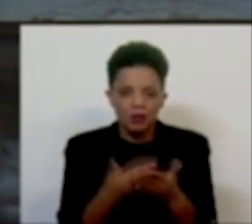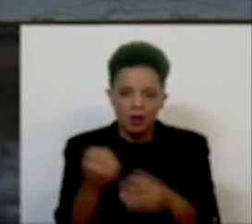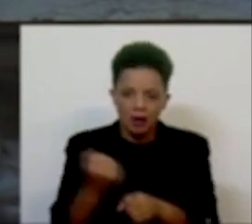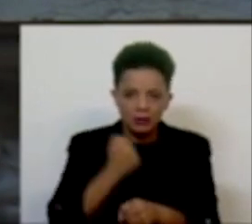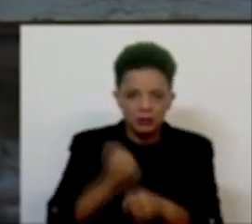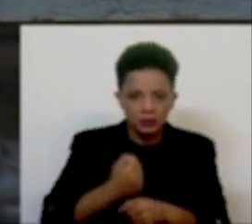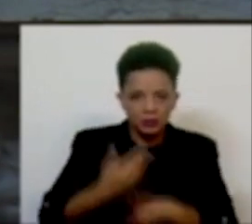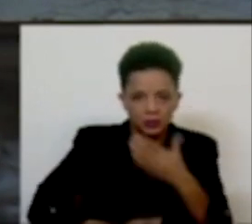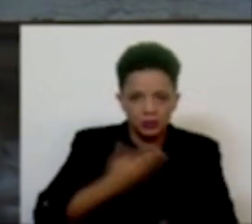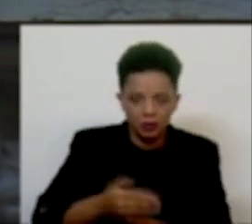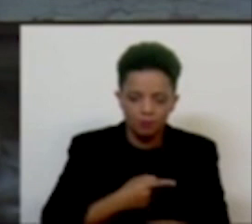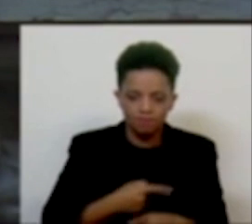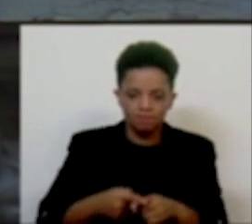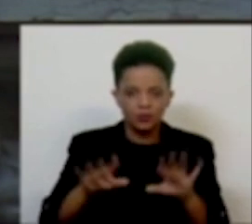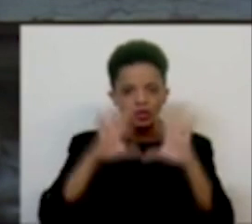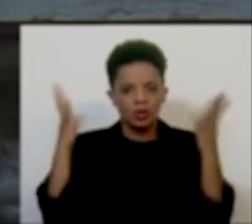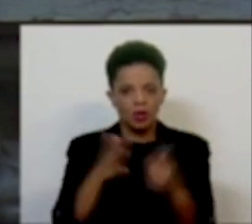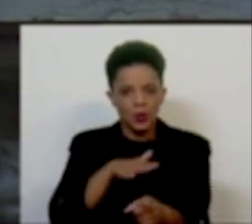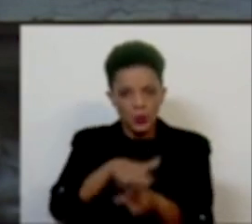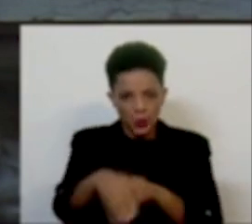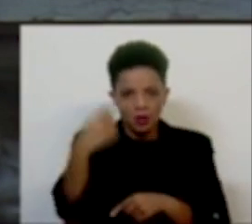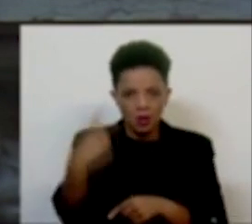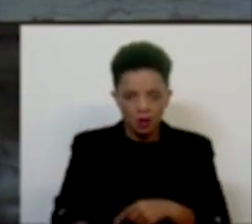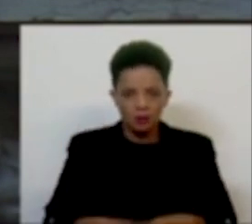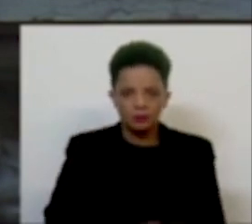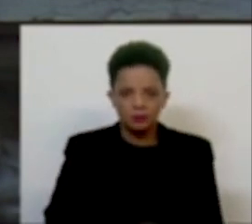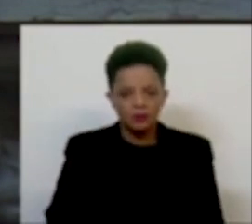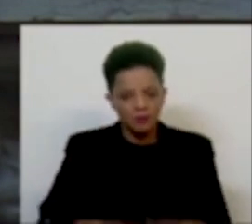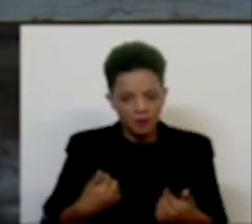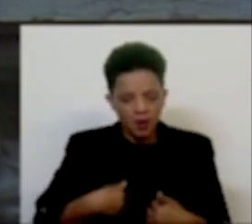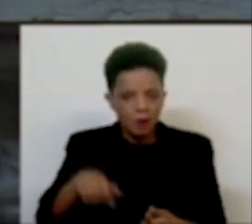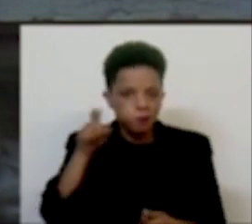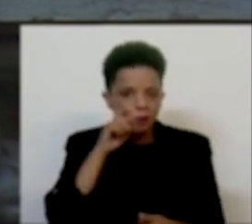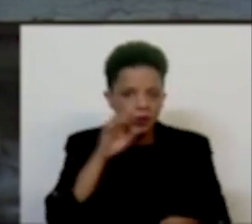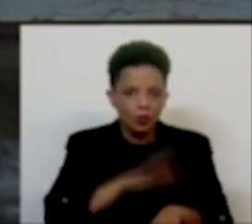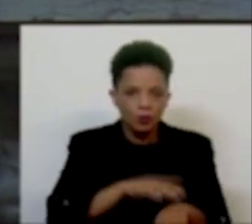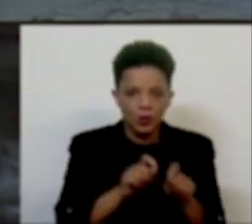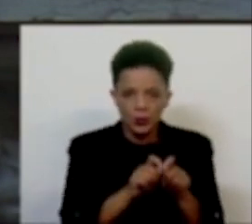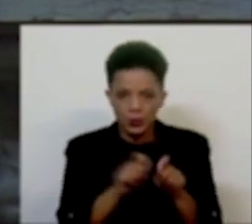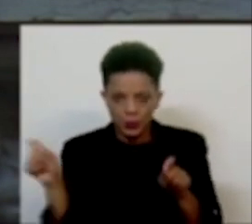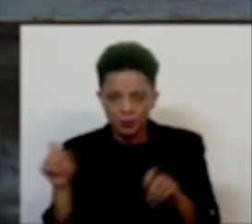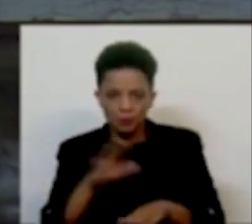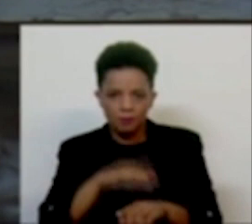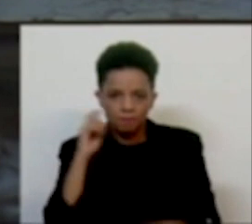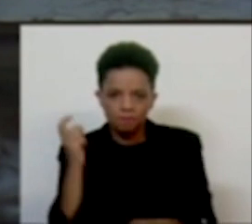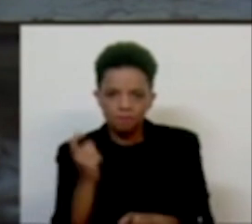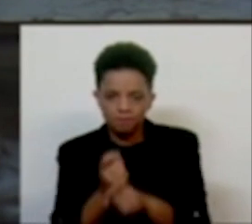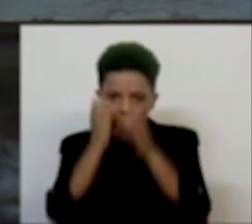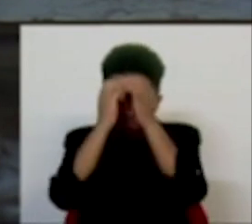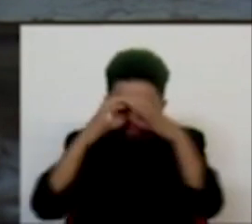ação ao interesse geral, sabendo-se protegidos pela duração face à exigência